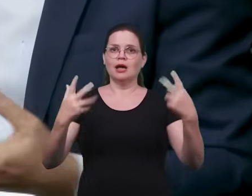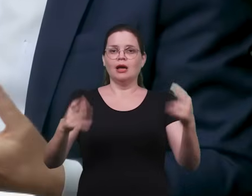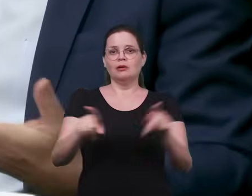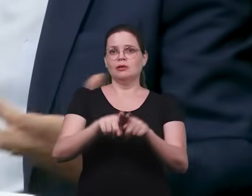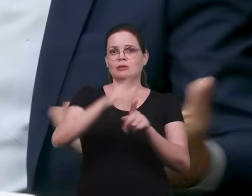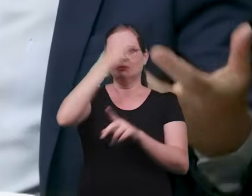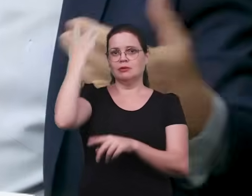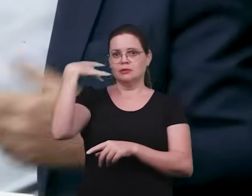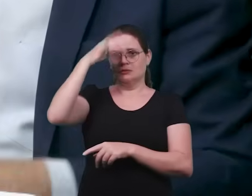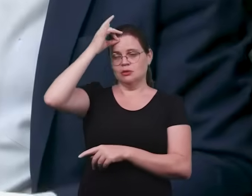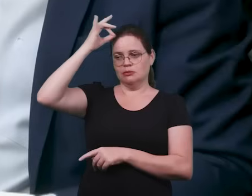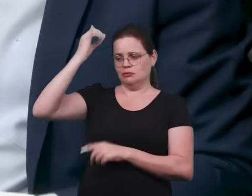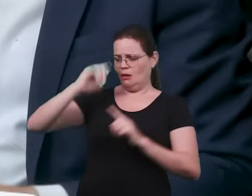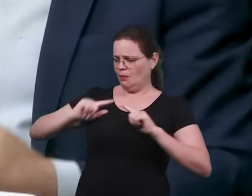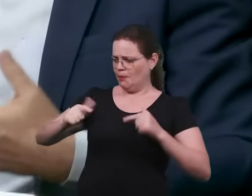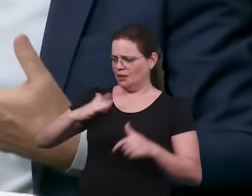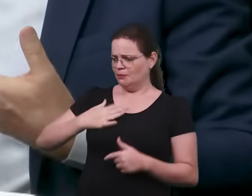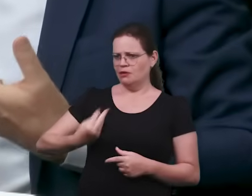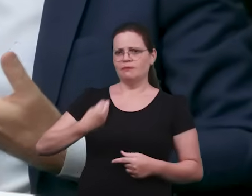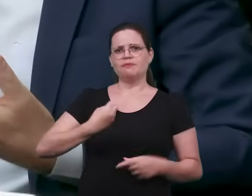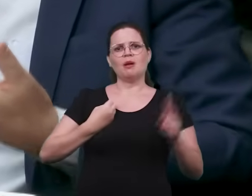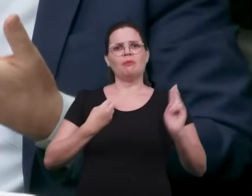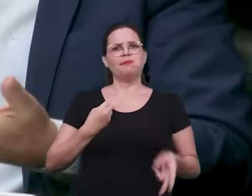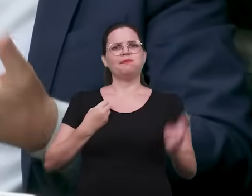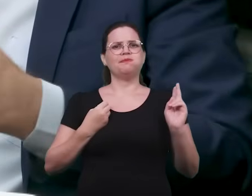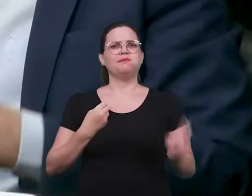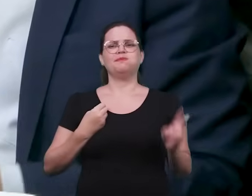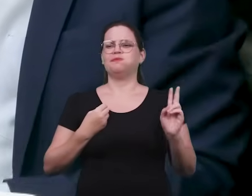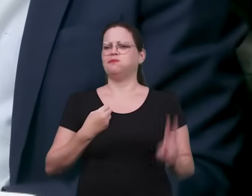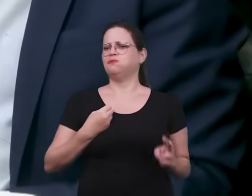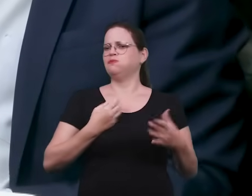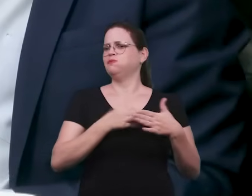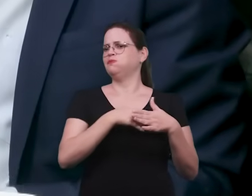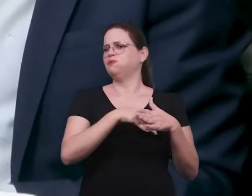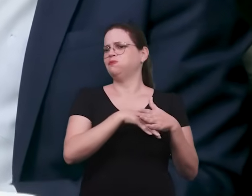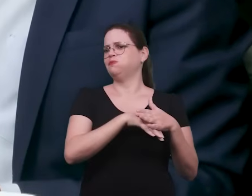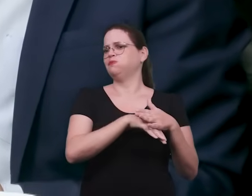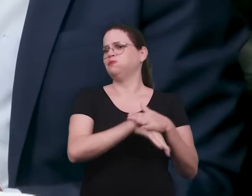Deus, ele faz isso na vida do homem, quando o homem entrega,